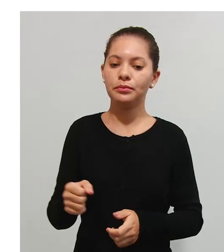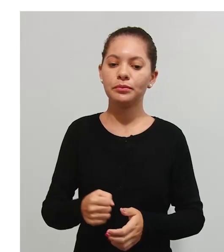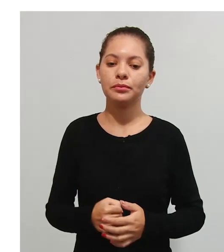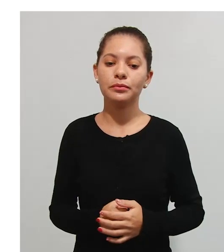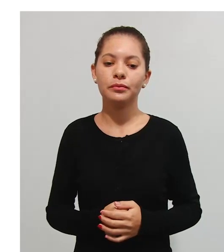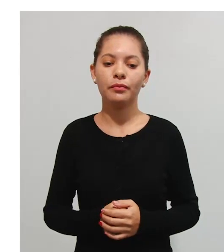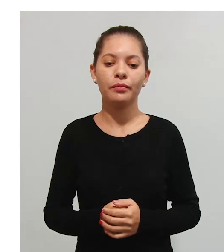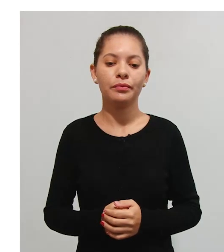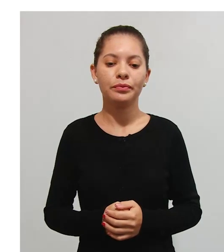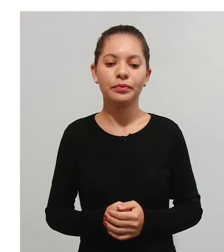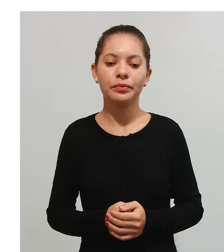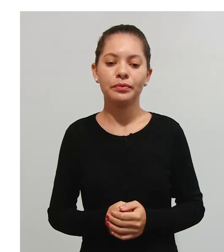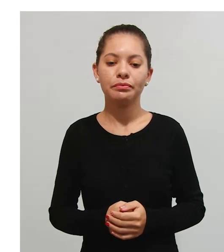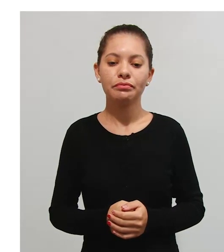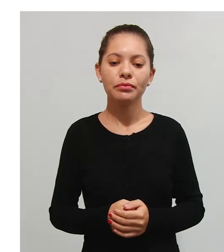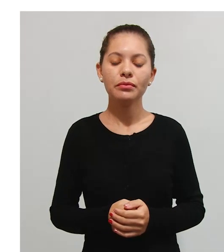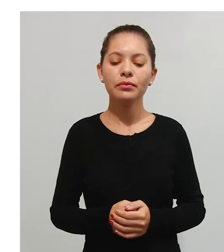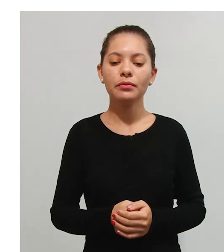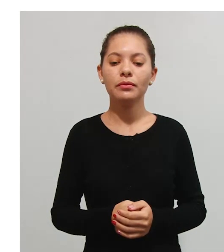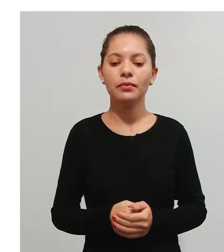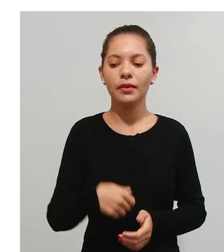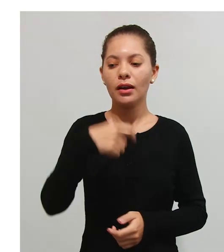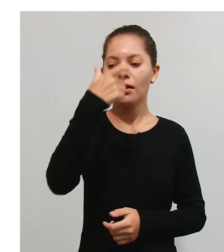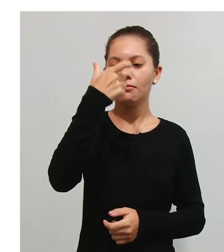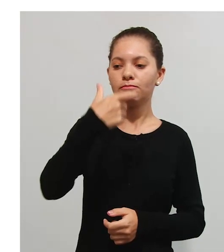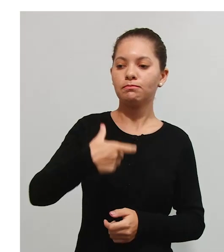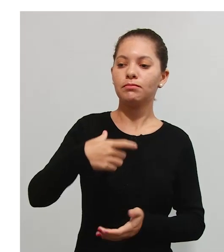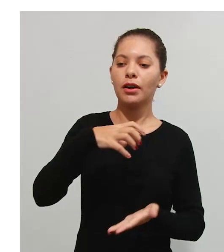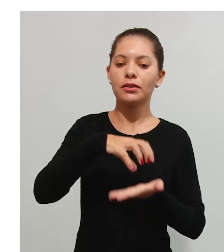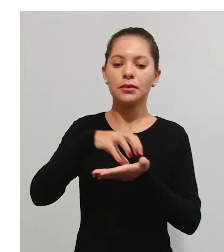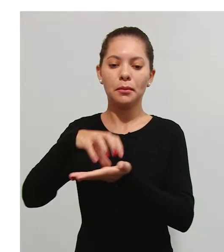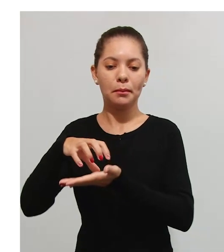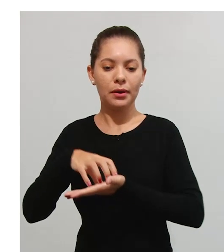empreendedoras, elas são financeiramente